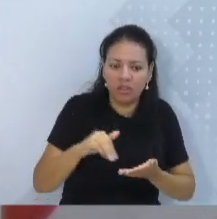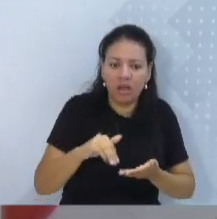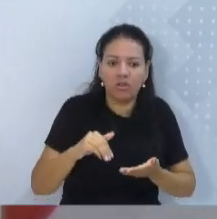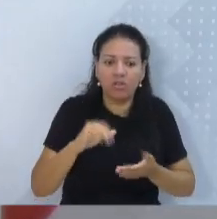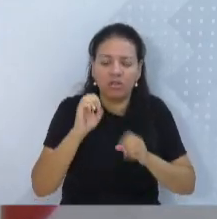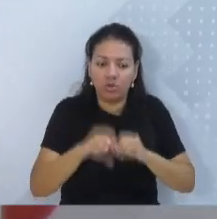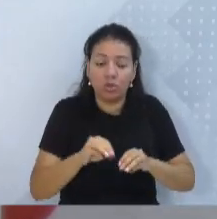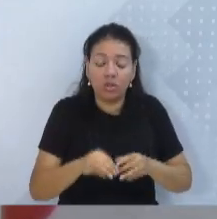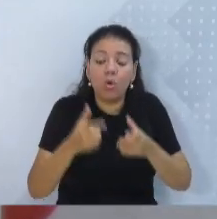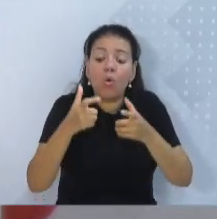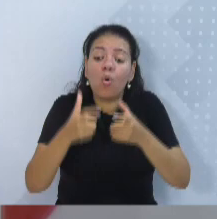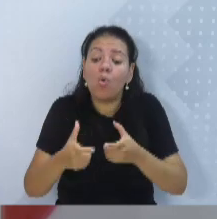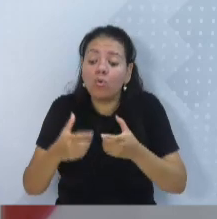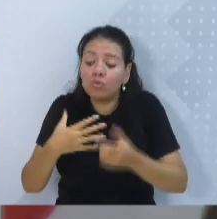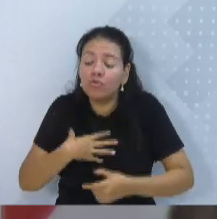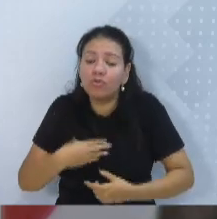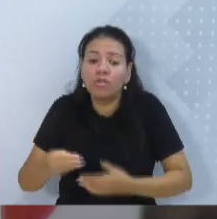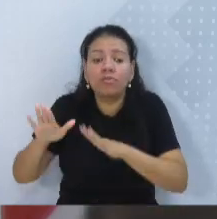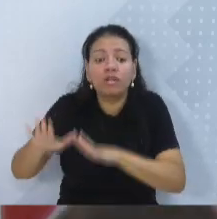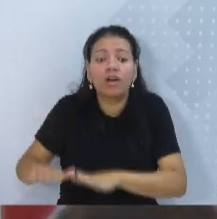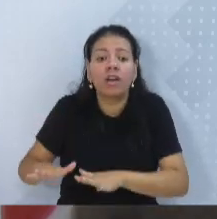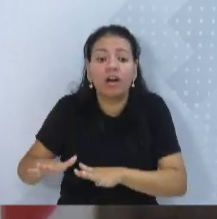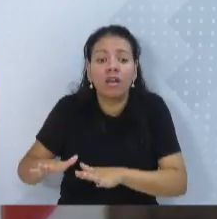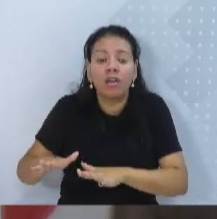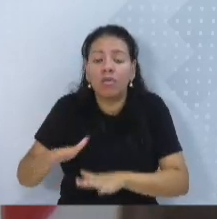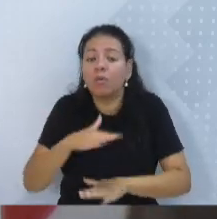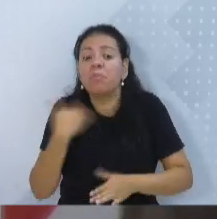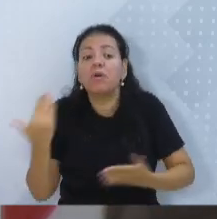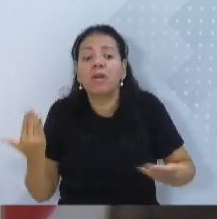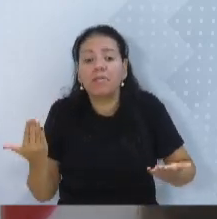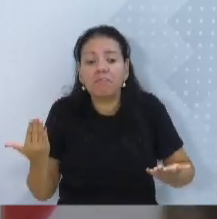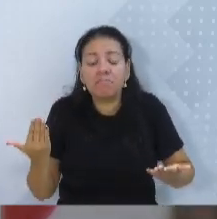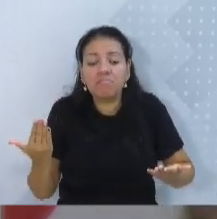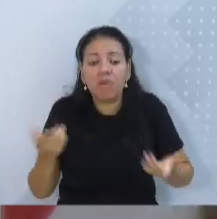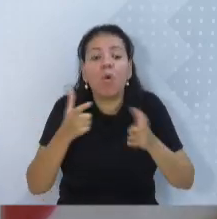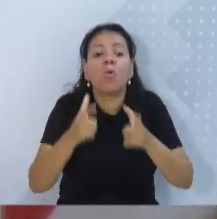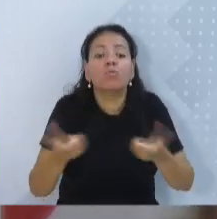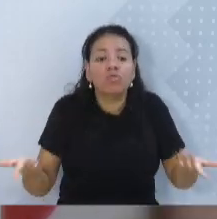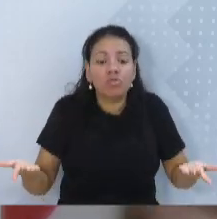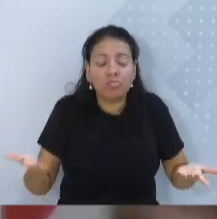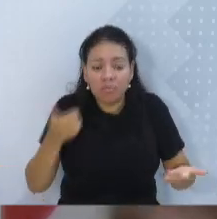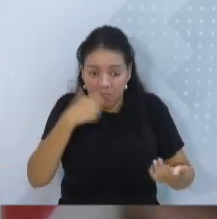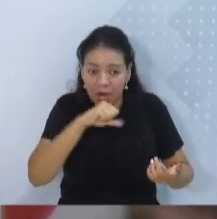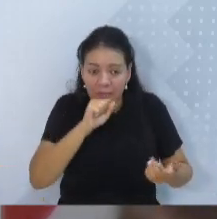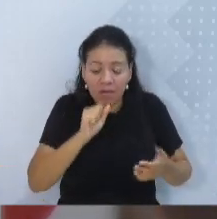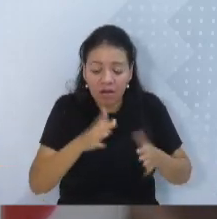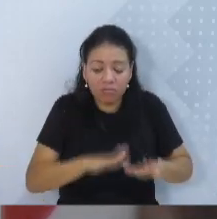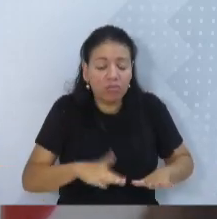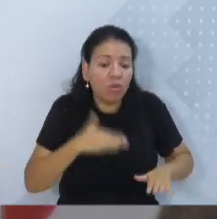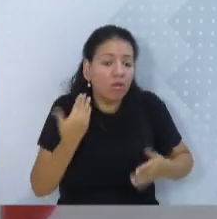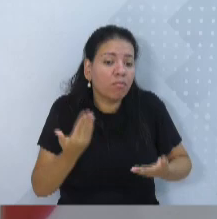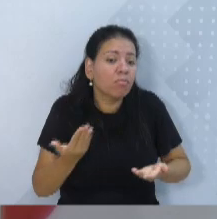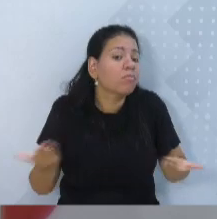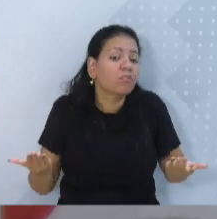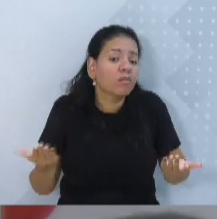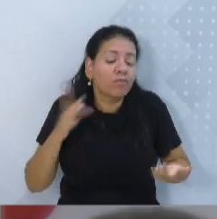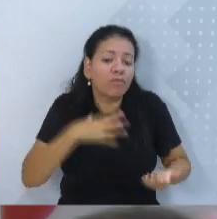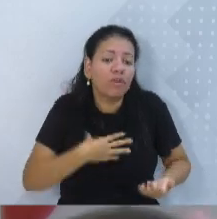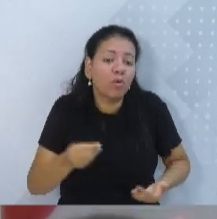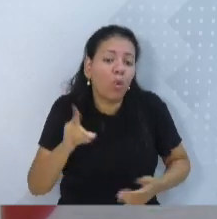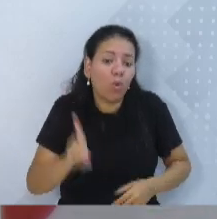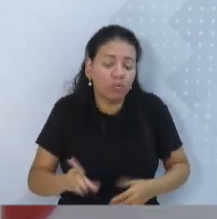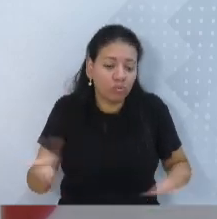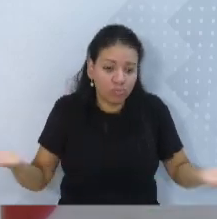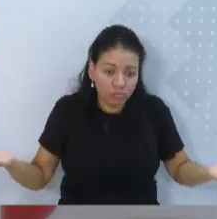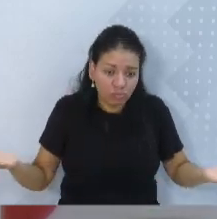os nossos filhos vão ficar quando nós partimos porque a única certeza que eu tenho e que seja assim porque a ordem natural